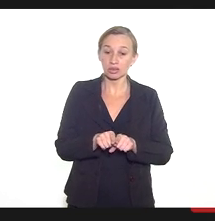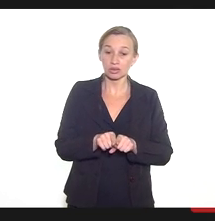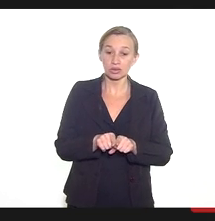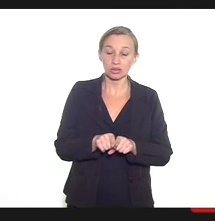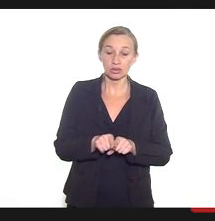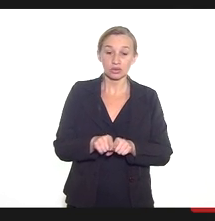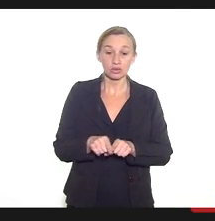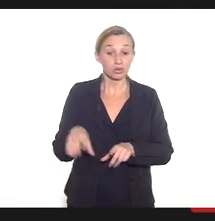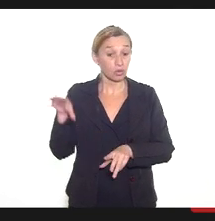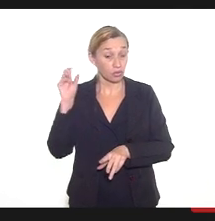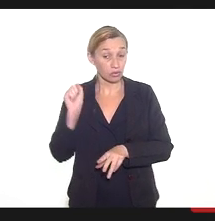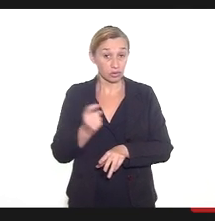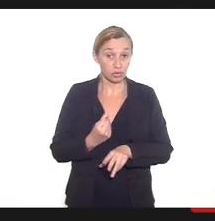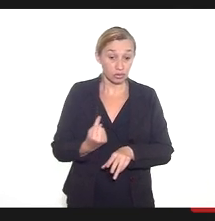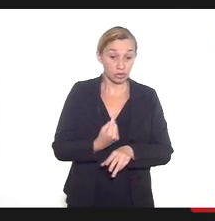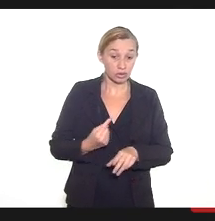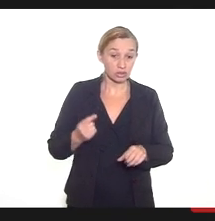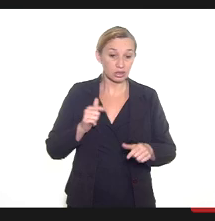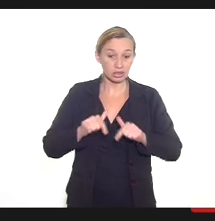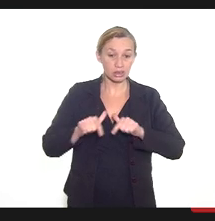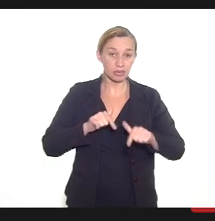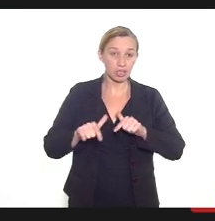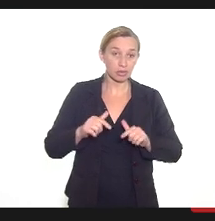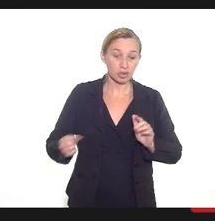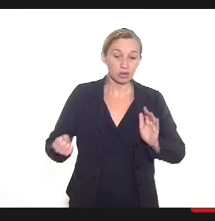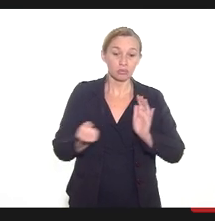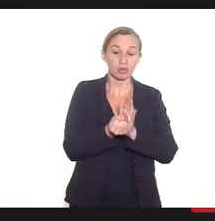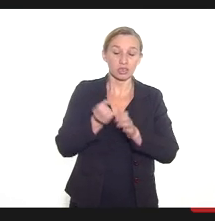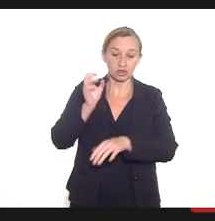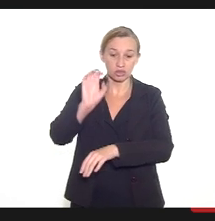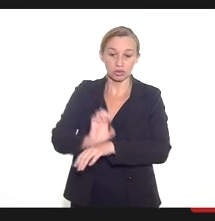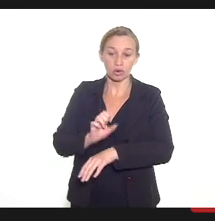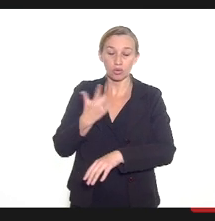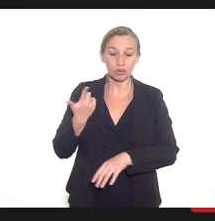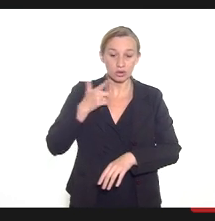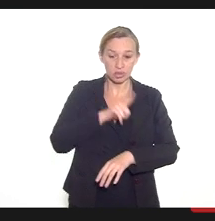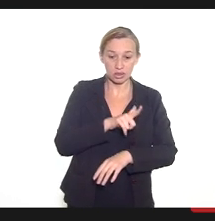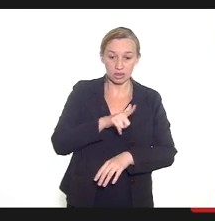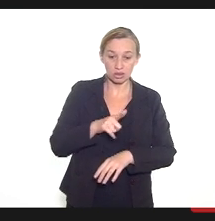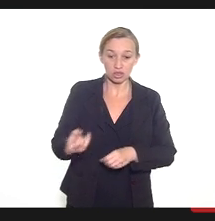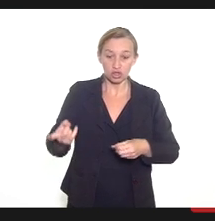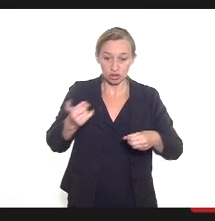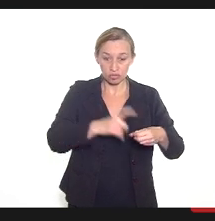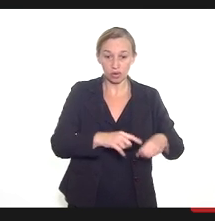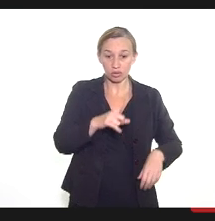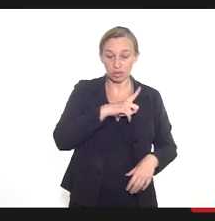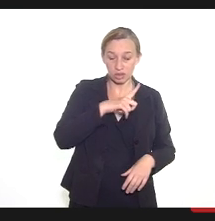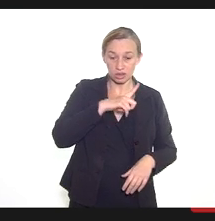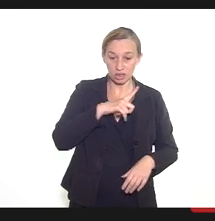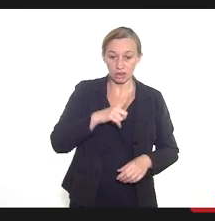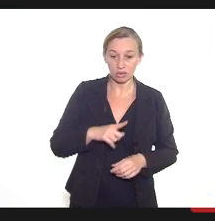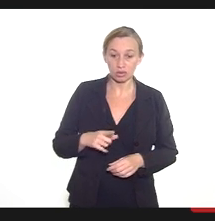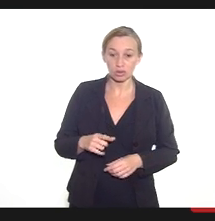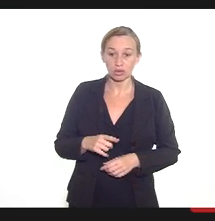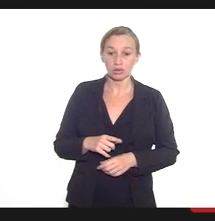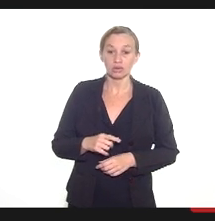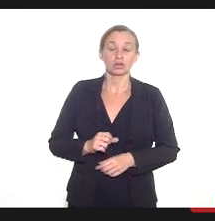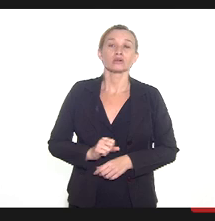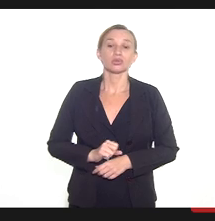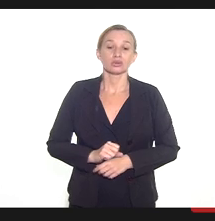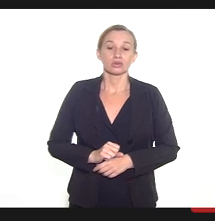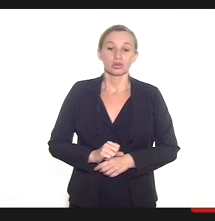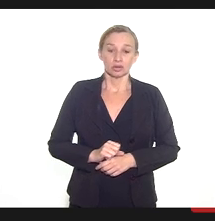e trabalhar para que o pacto estadual, a gente consiga aí ter de volta esse pacto